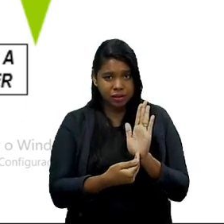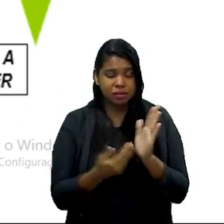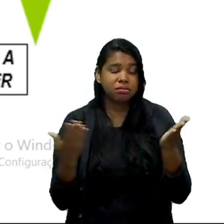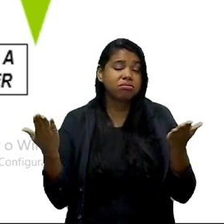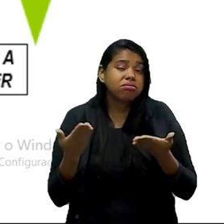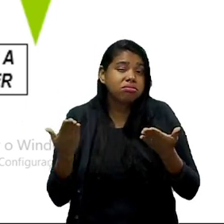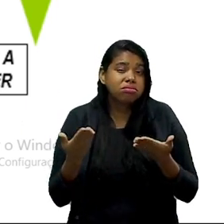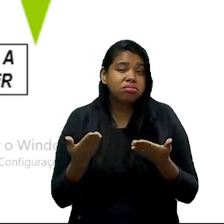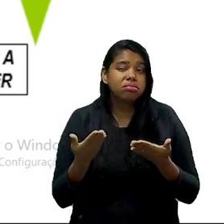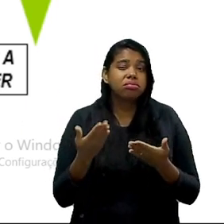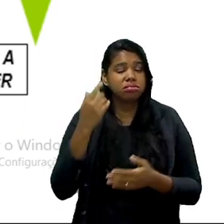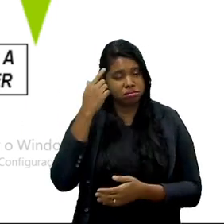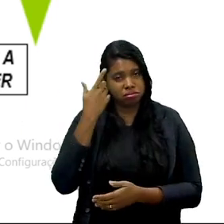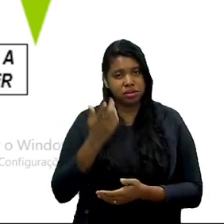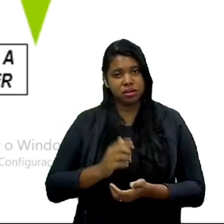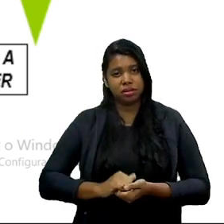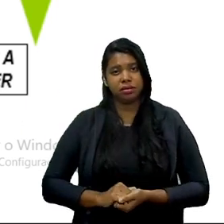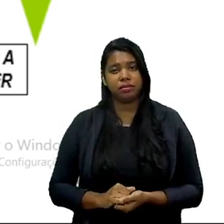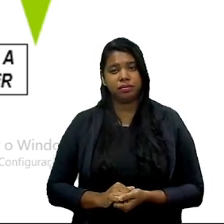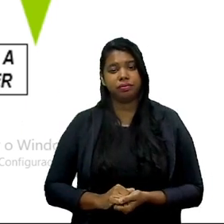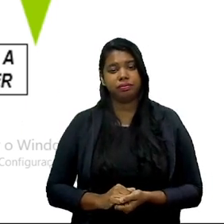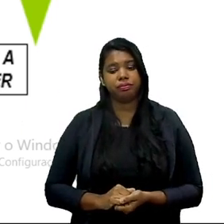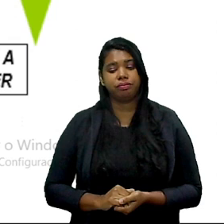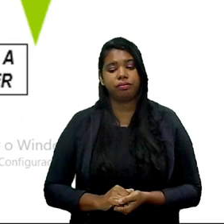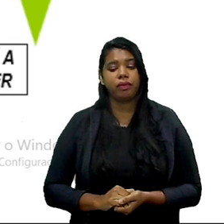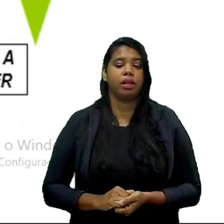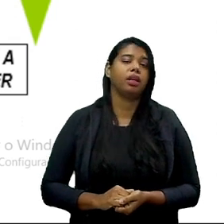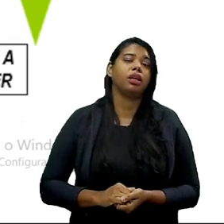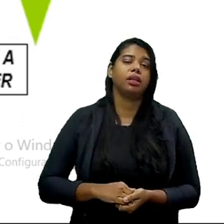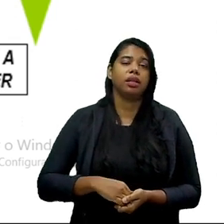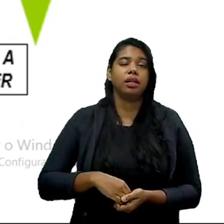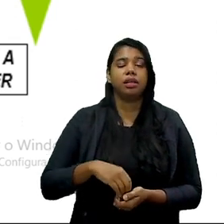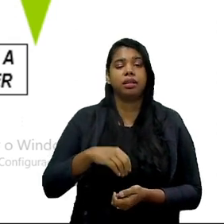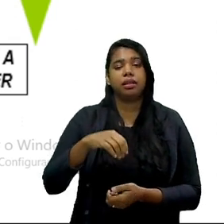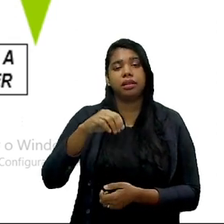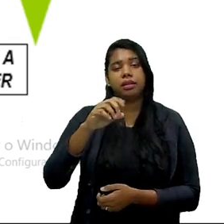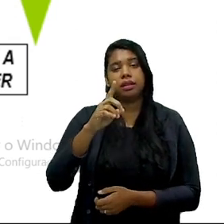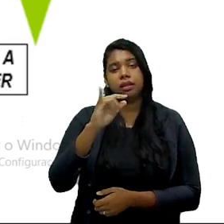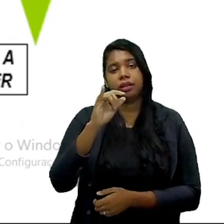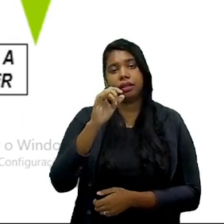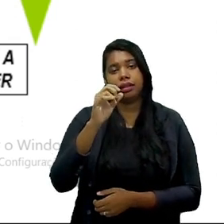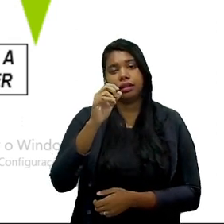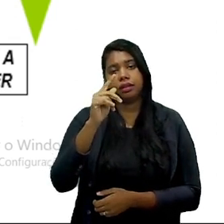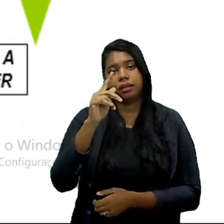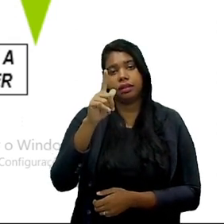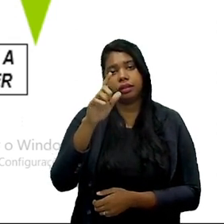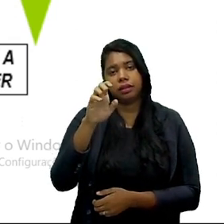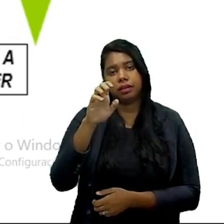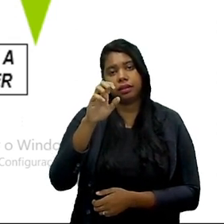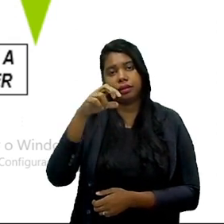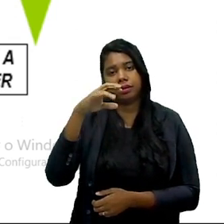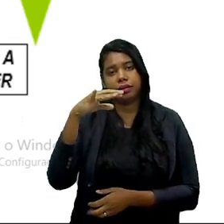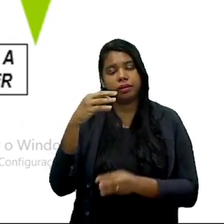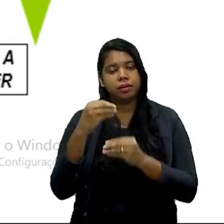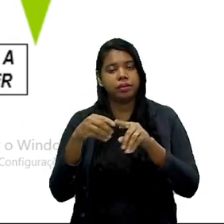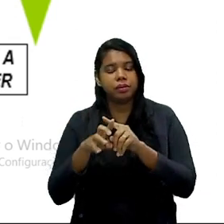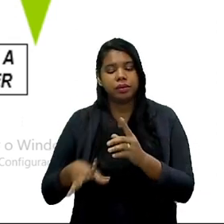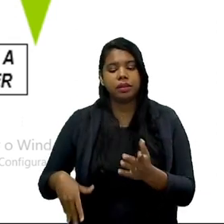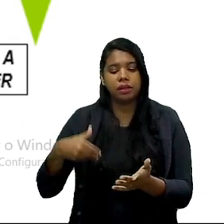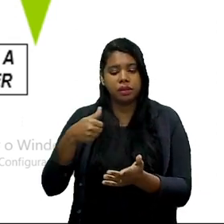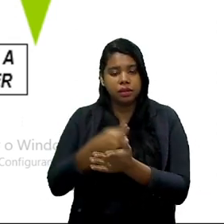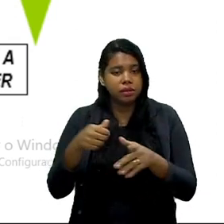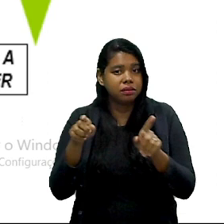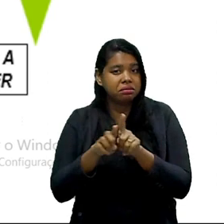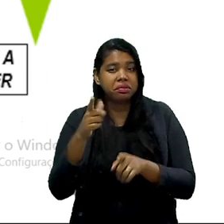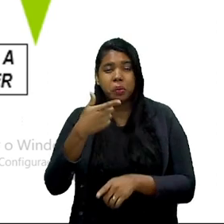risco nas contas a receber? Da inadimplência. Qual o risco que possa acontecer em contas a pagar? Quando ele